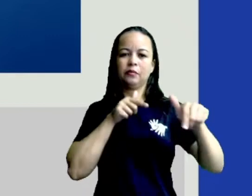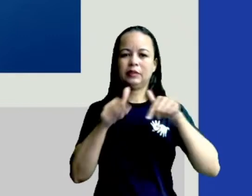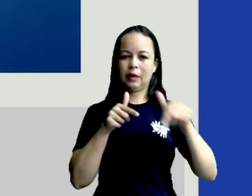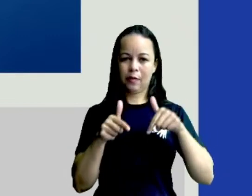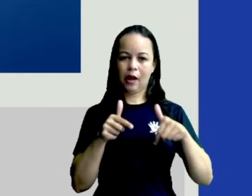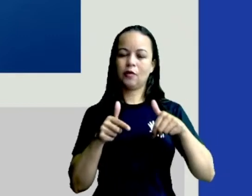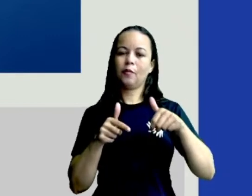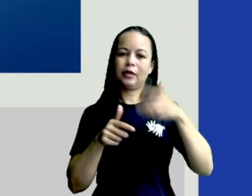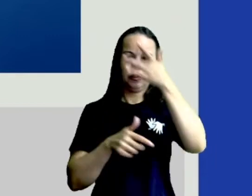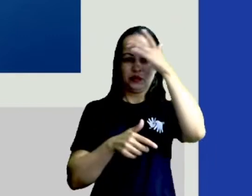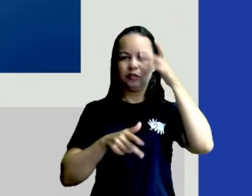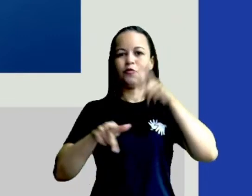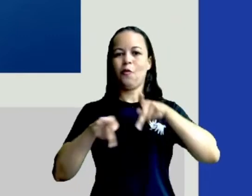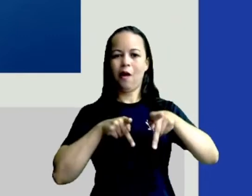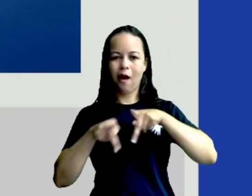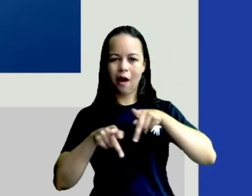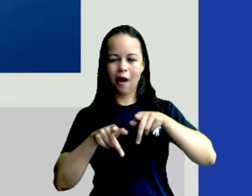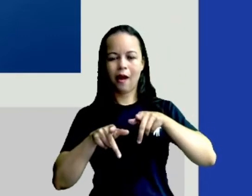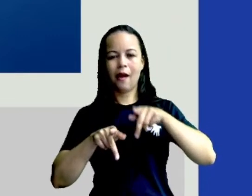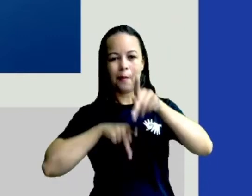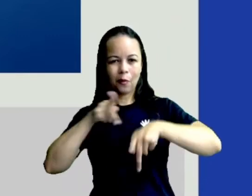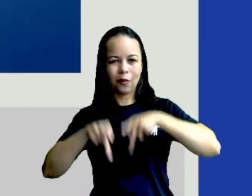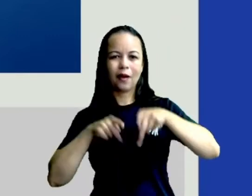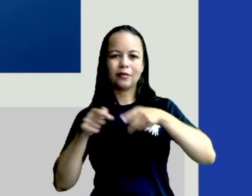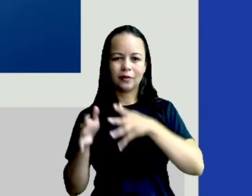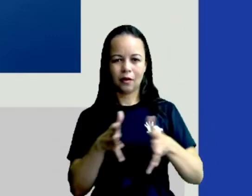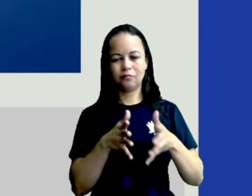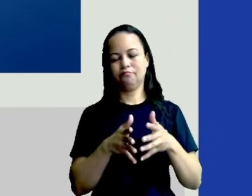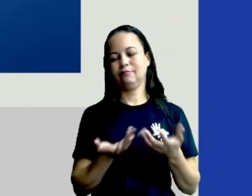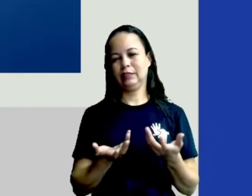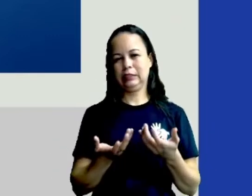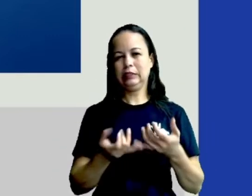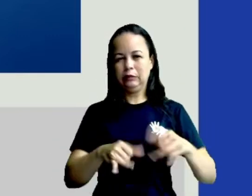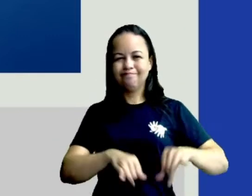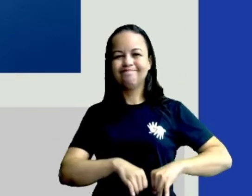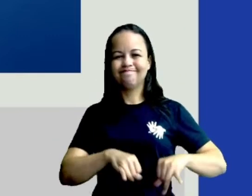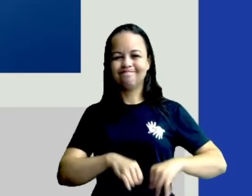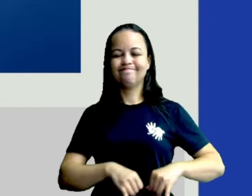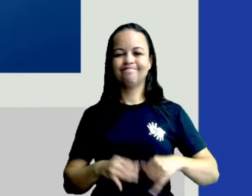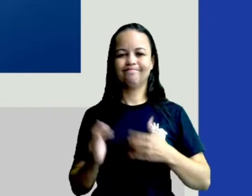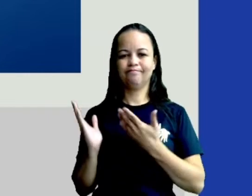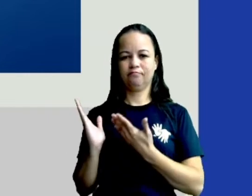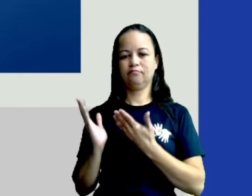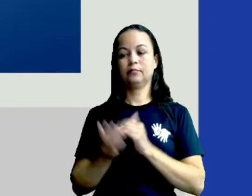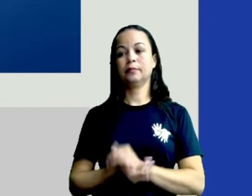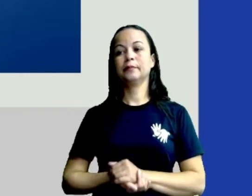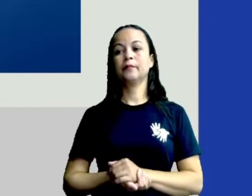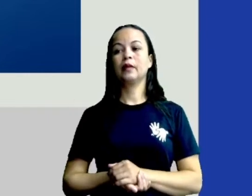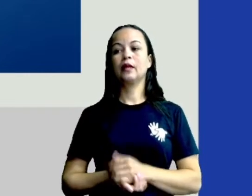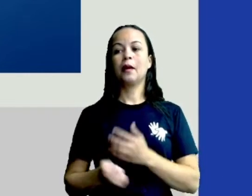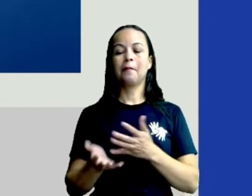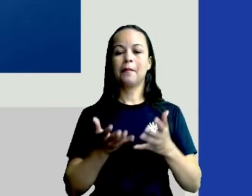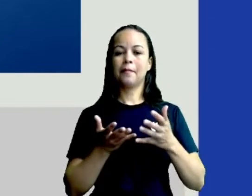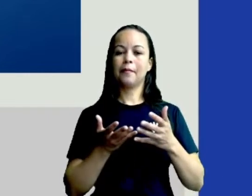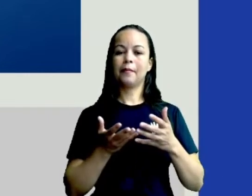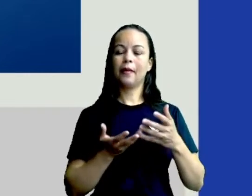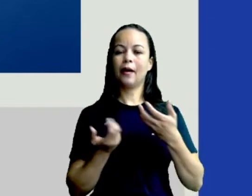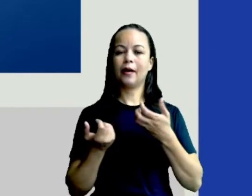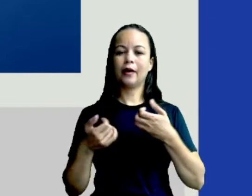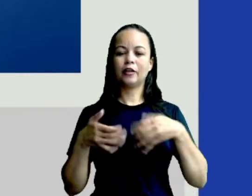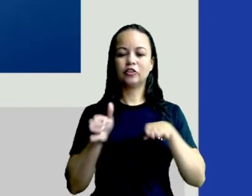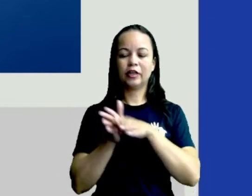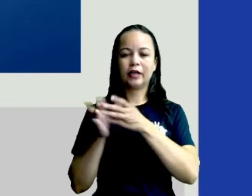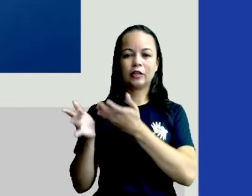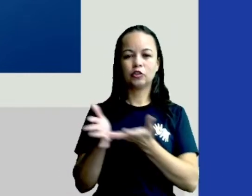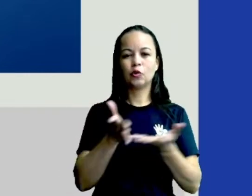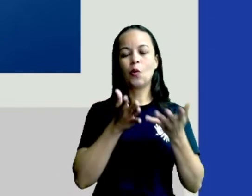para a população. Olha só como era precária, né? Para abastecer essas regiões,